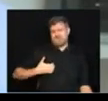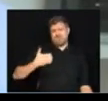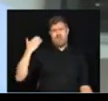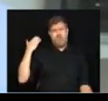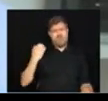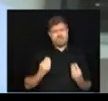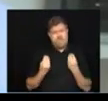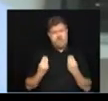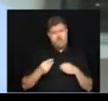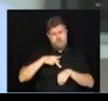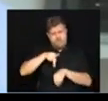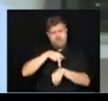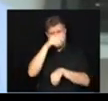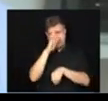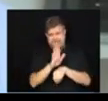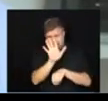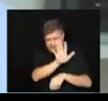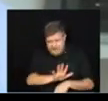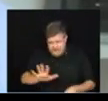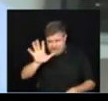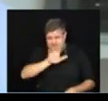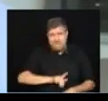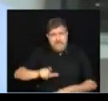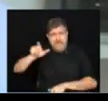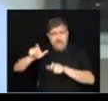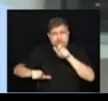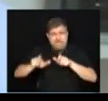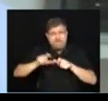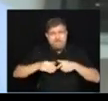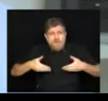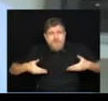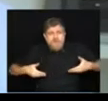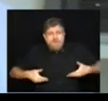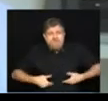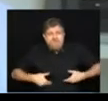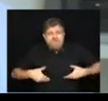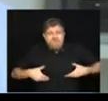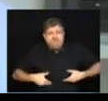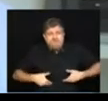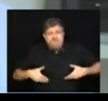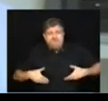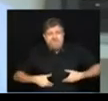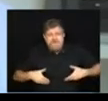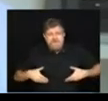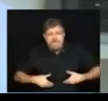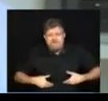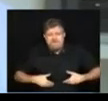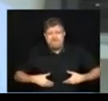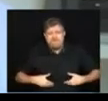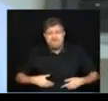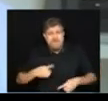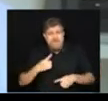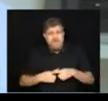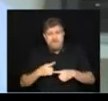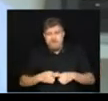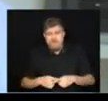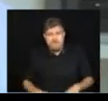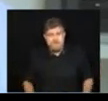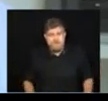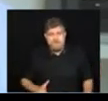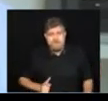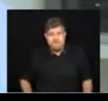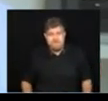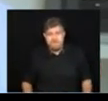neste país, você ter pessoas que passam fome, e passam fome porque não têm